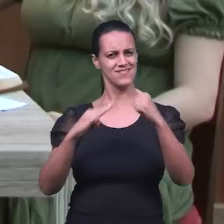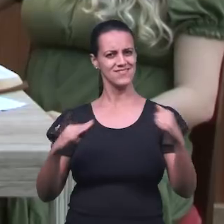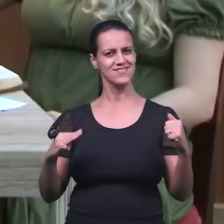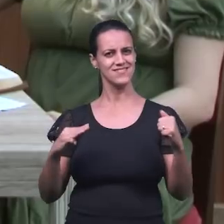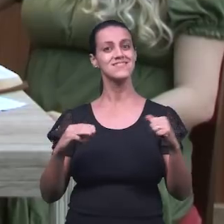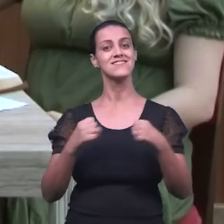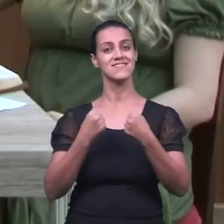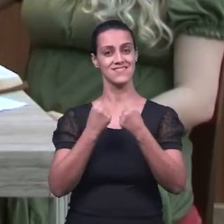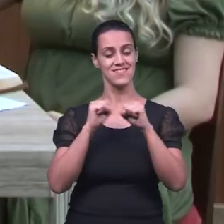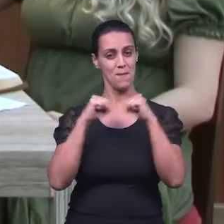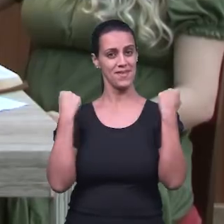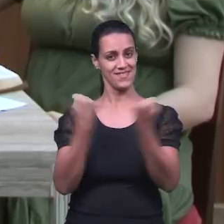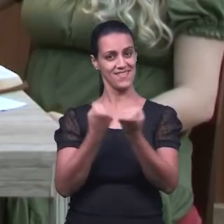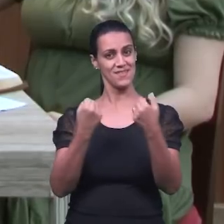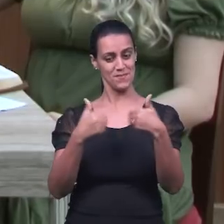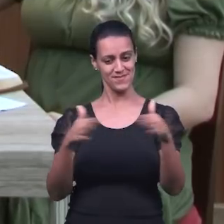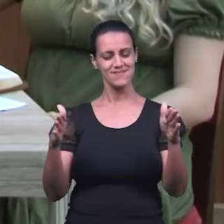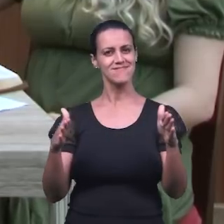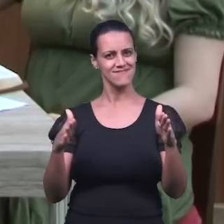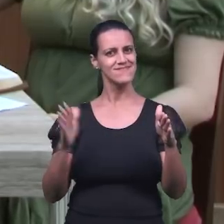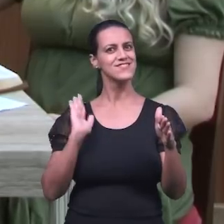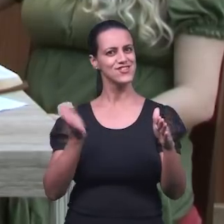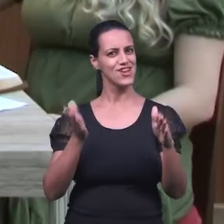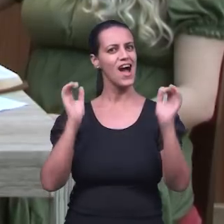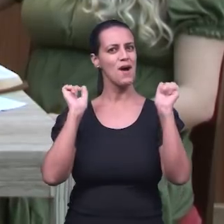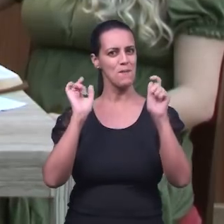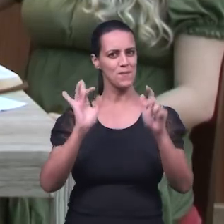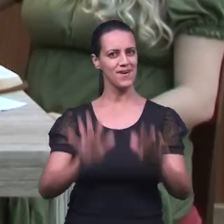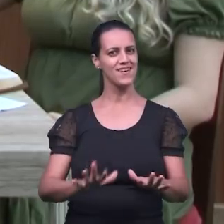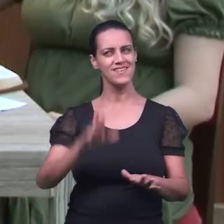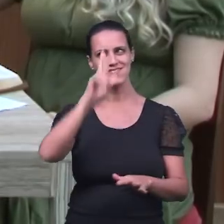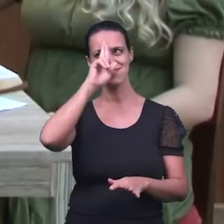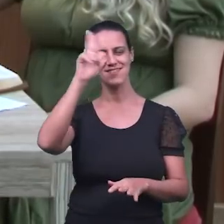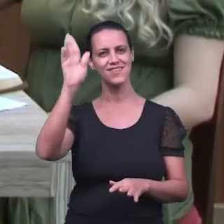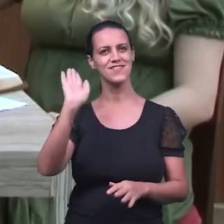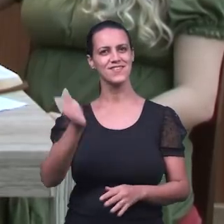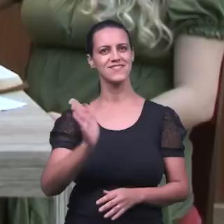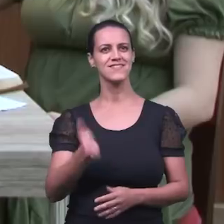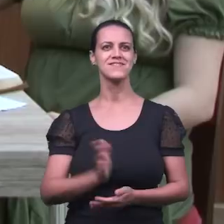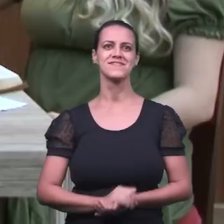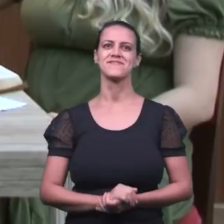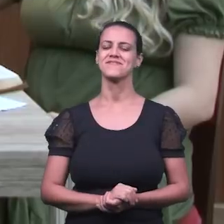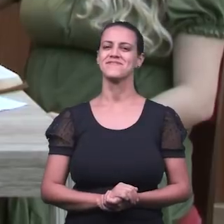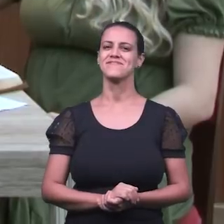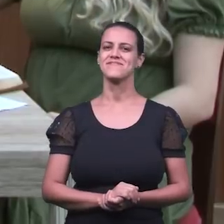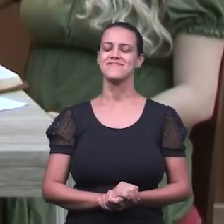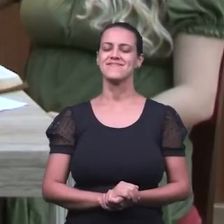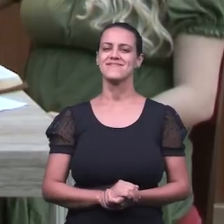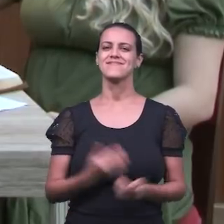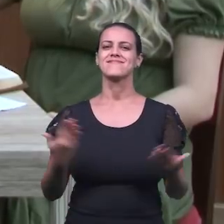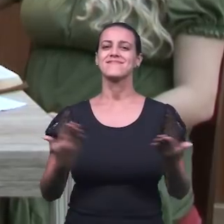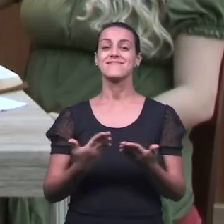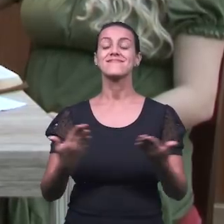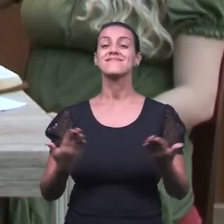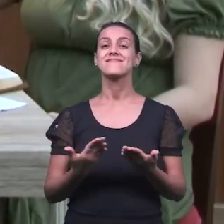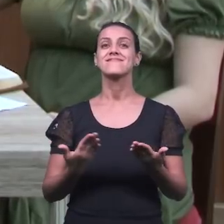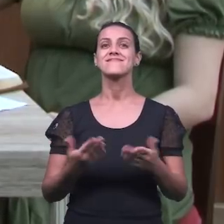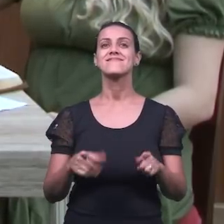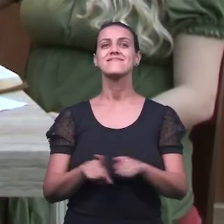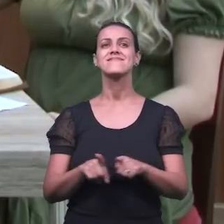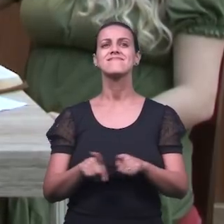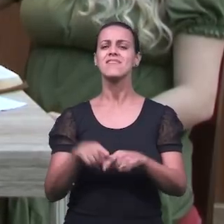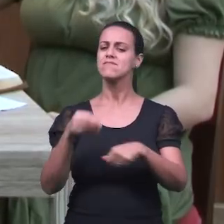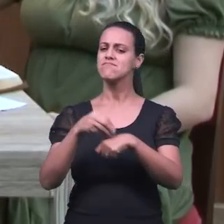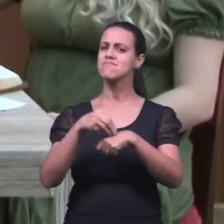seminário de principiante, onde recebemos uma grande bênção da parte do Senhor. E agora, então, temos aqui a transmissão